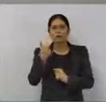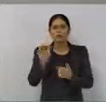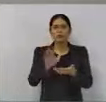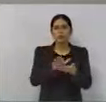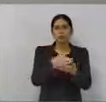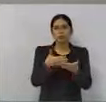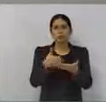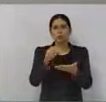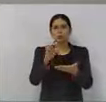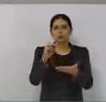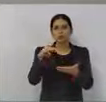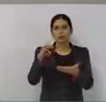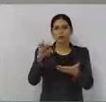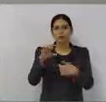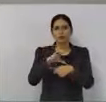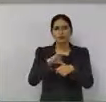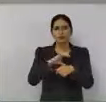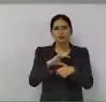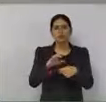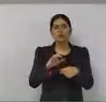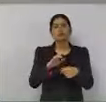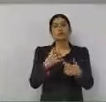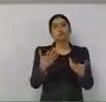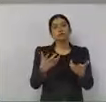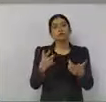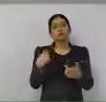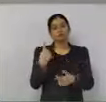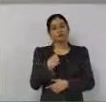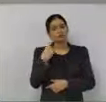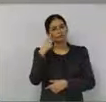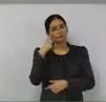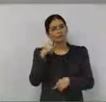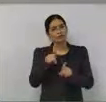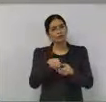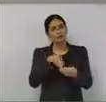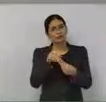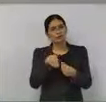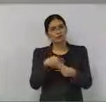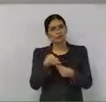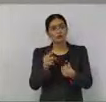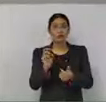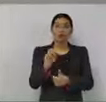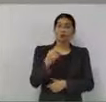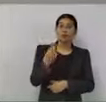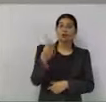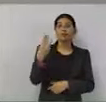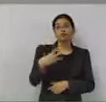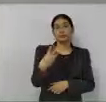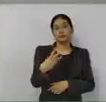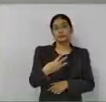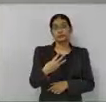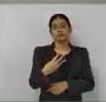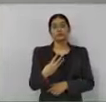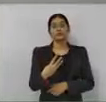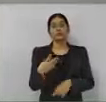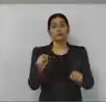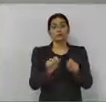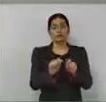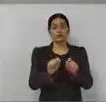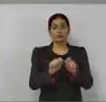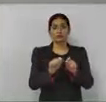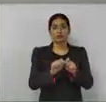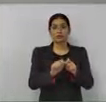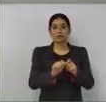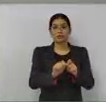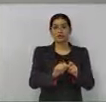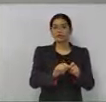Então, estamos fazendo cálculos para ver a viabilidade. E a terceira solução seria fazer o transporte direto